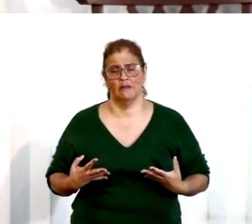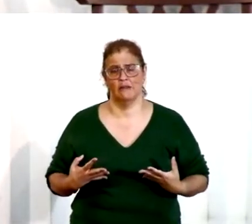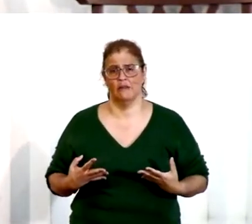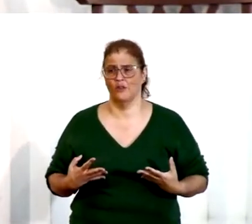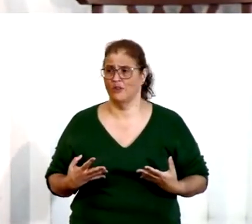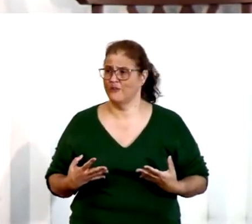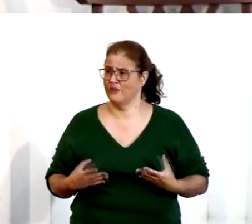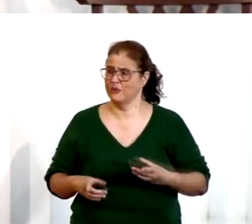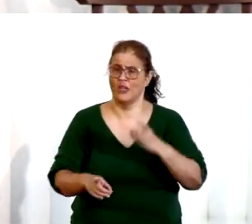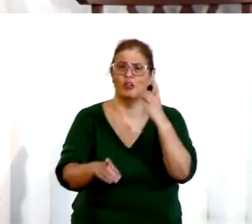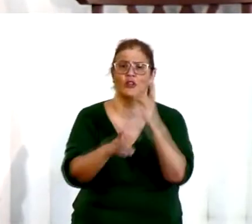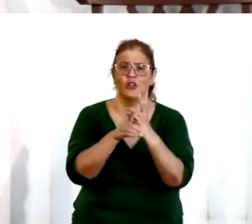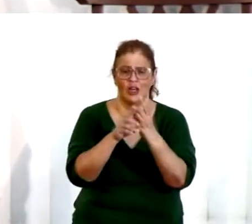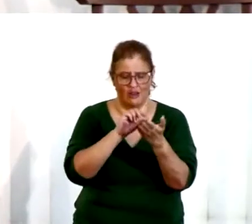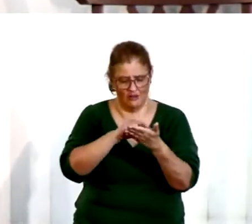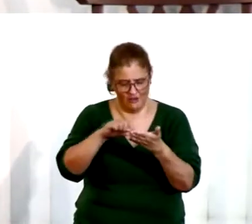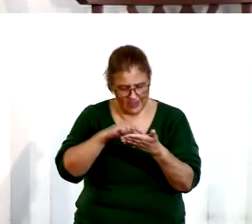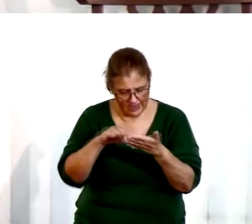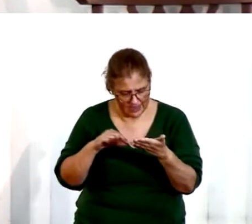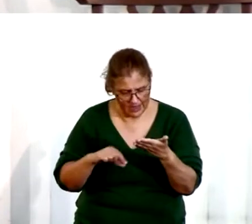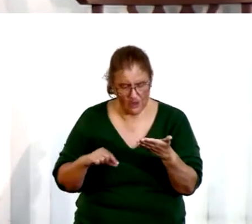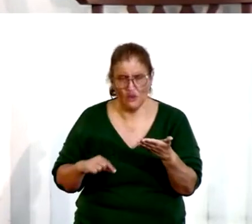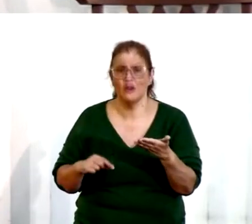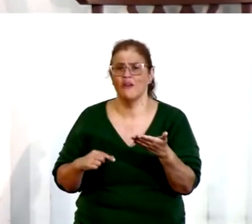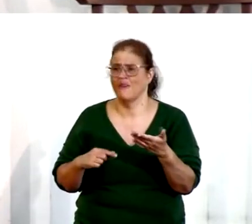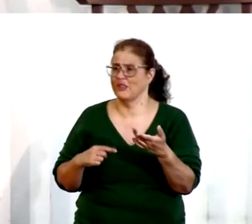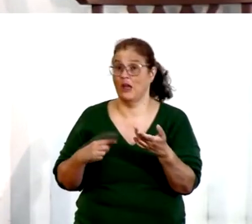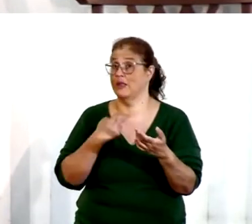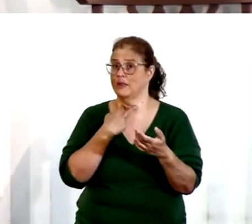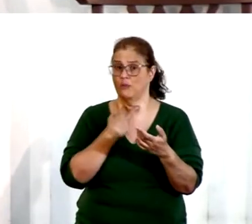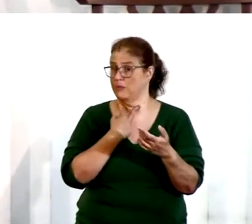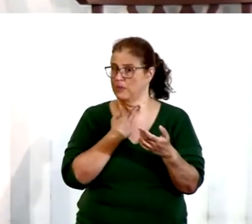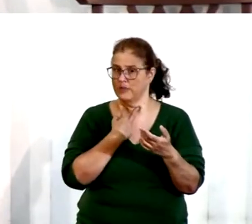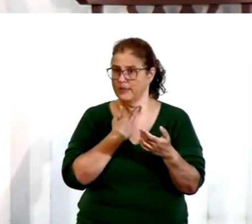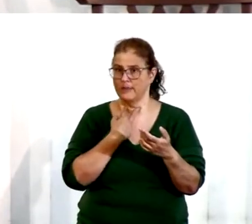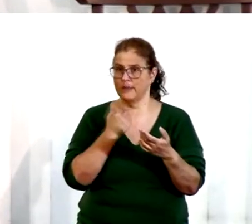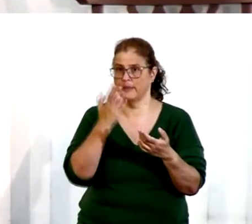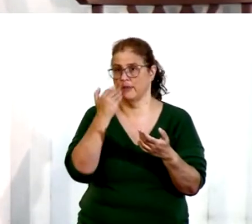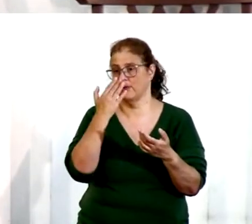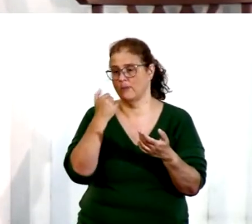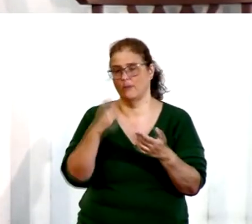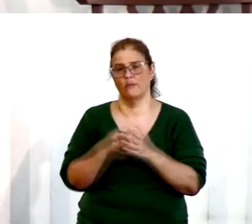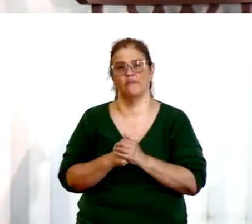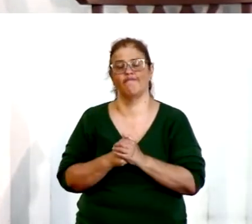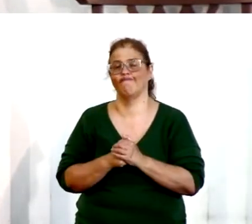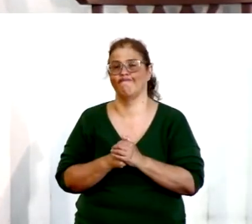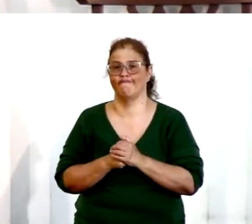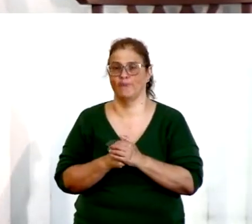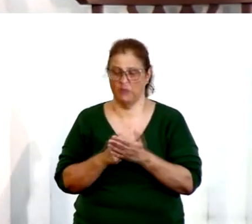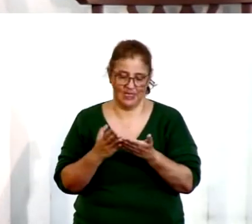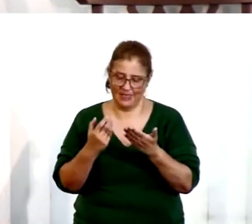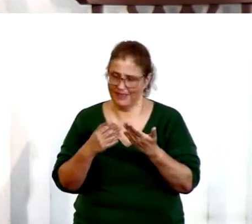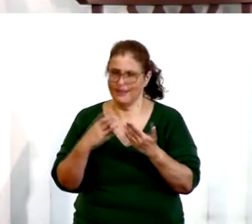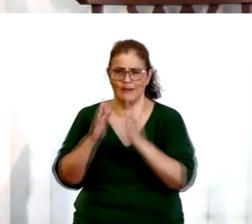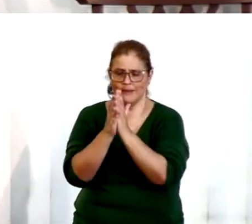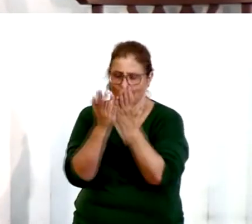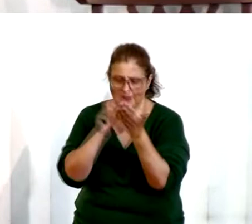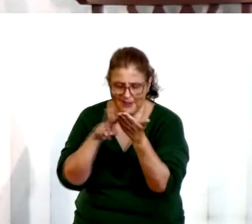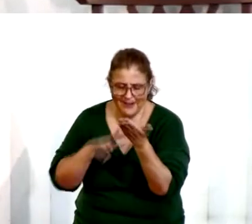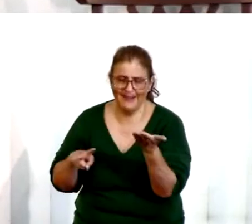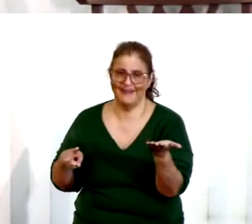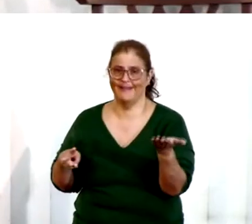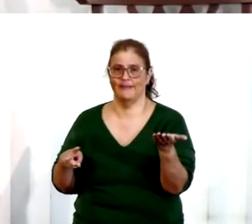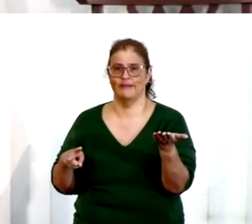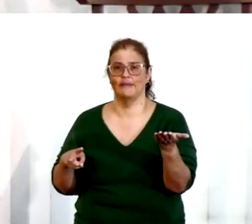algum versículo que diz, não é preciso o alimento, o genuíno alimento espiritual? Não tem jeito. A única explicação é que a